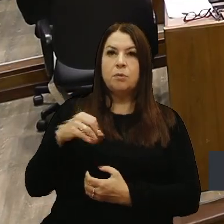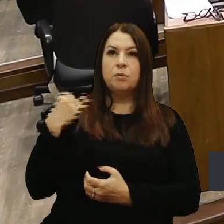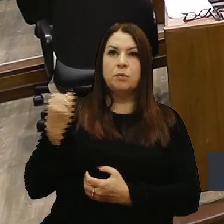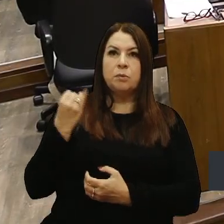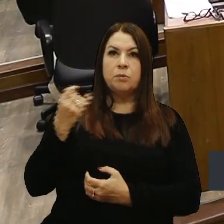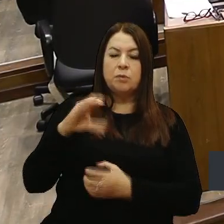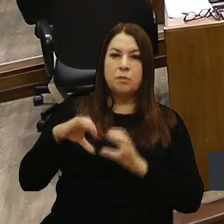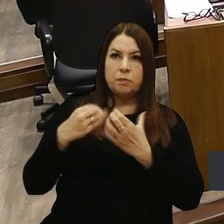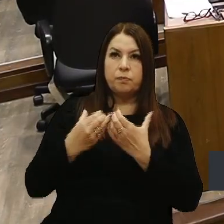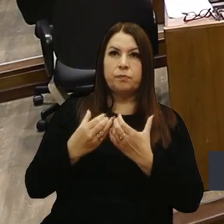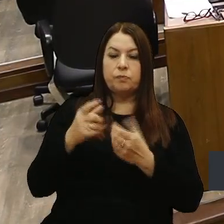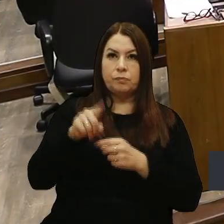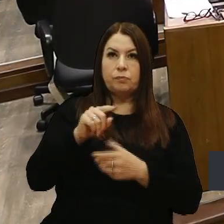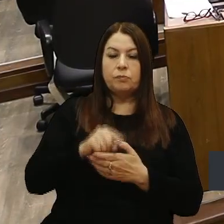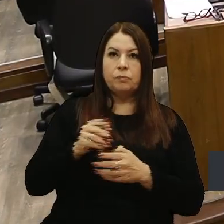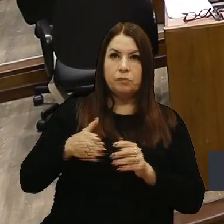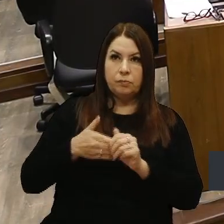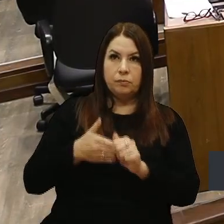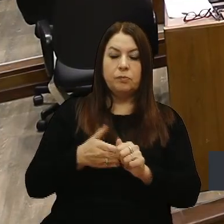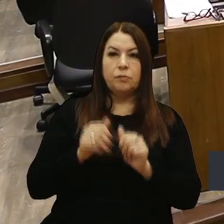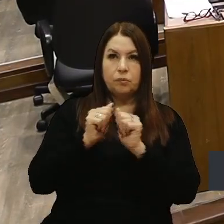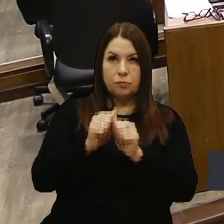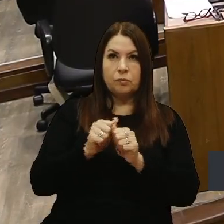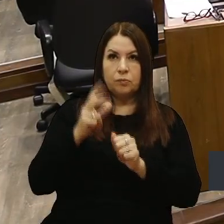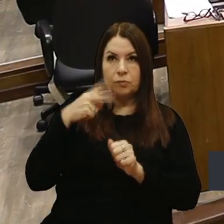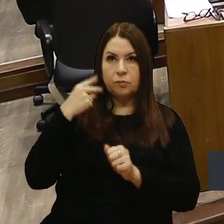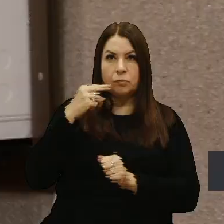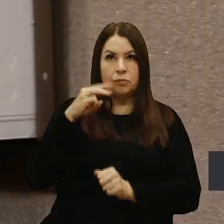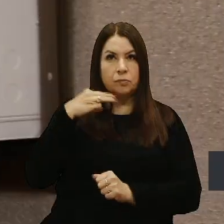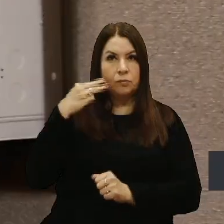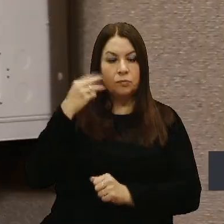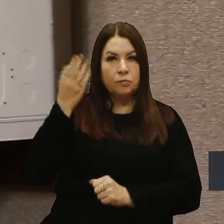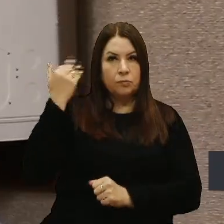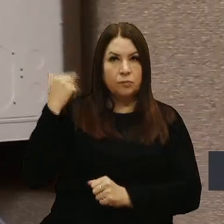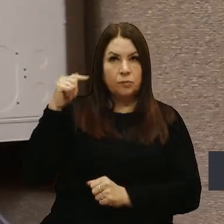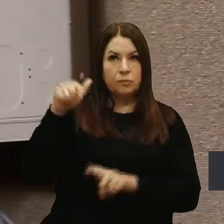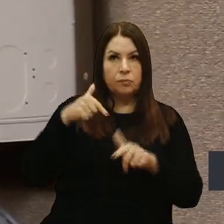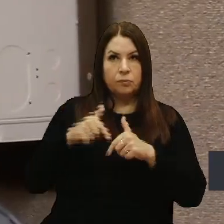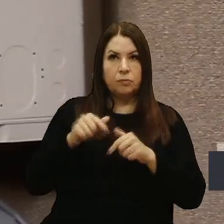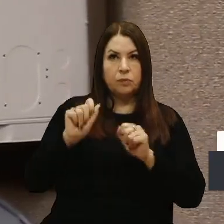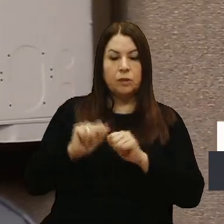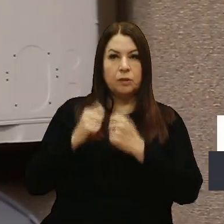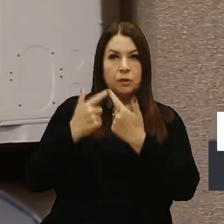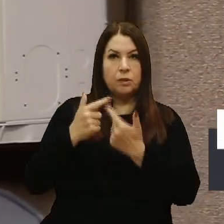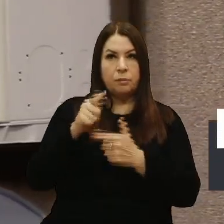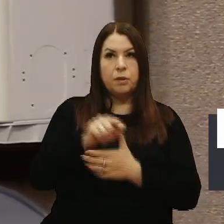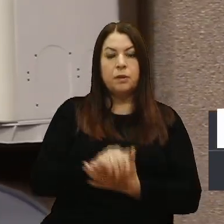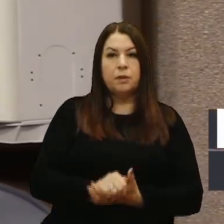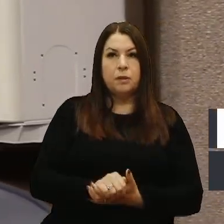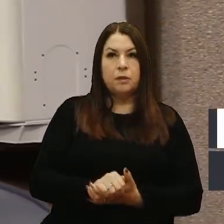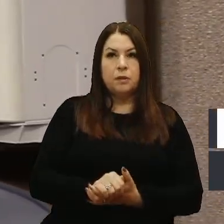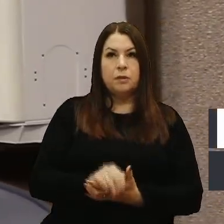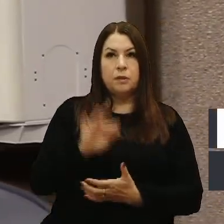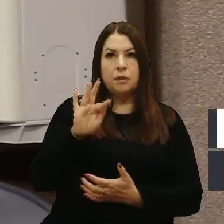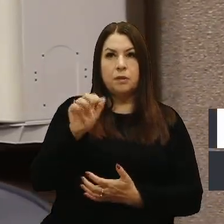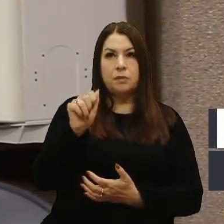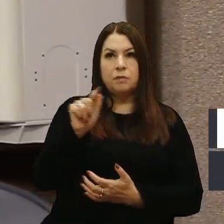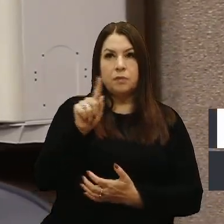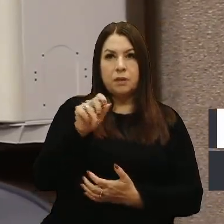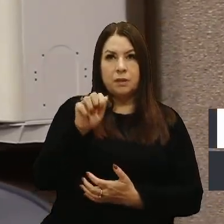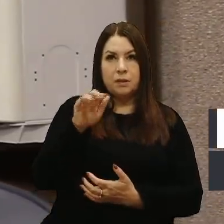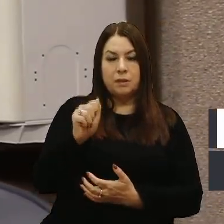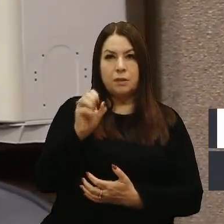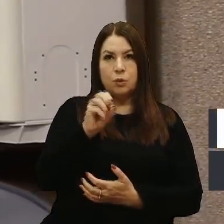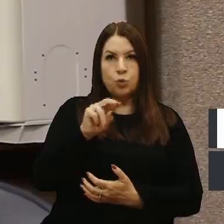importante. Eu acompanhei, juntamente com a vereadora Marisol, na época que ela trabalhava na Assembleia, o caso de Fazenda Souza, como foi